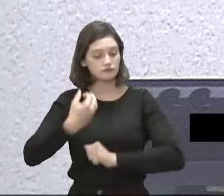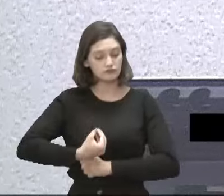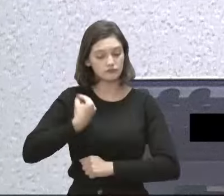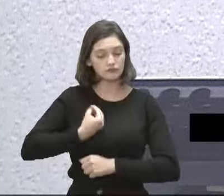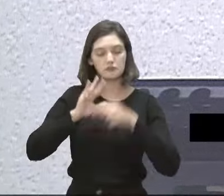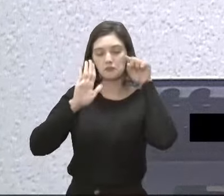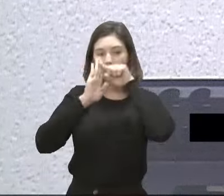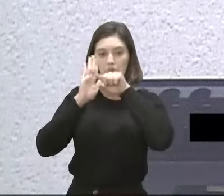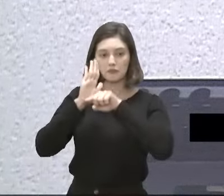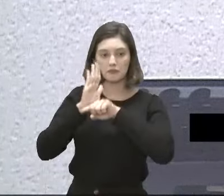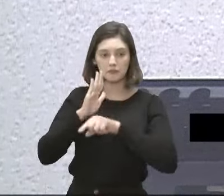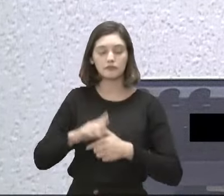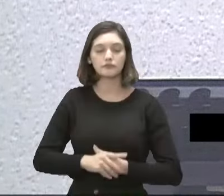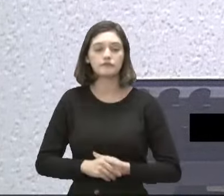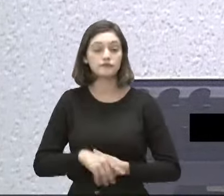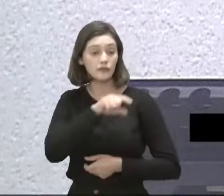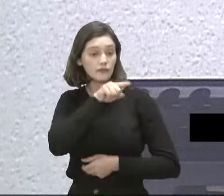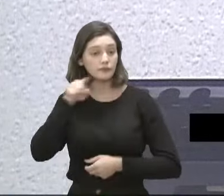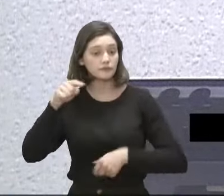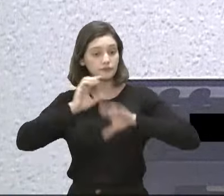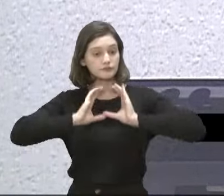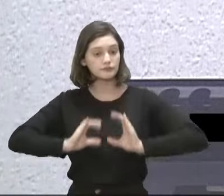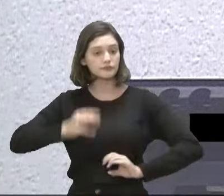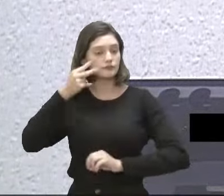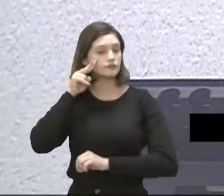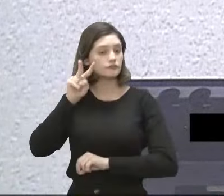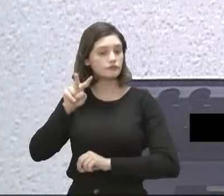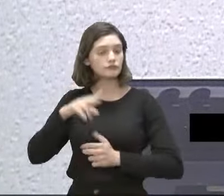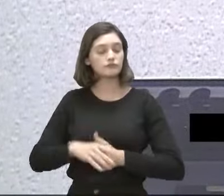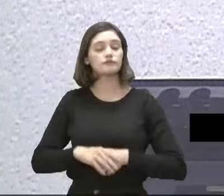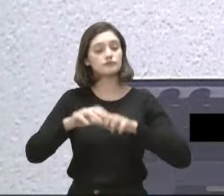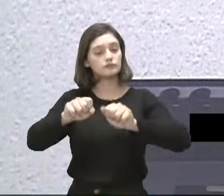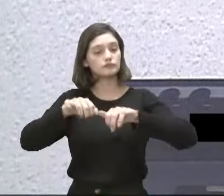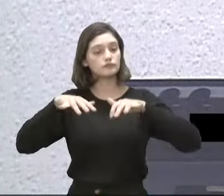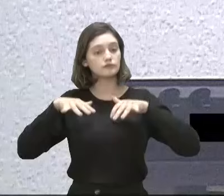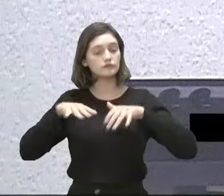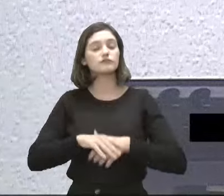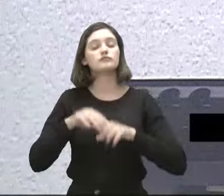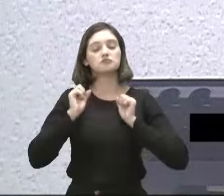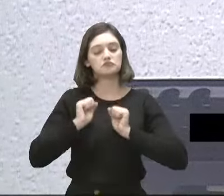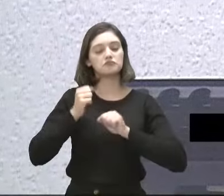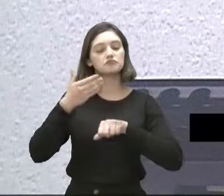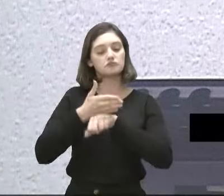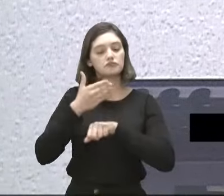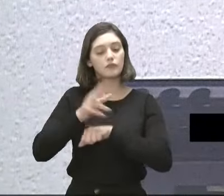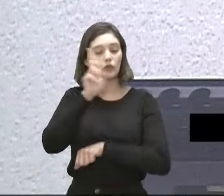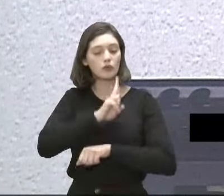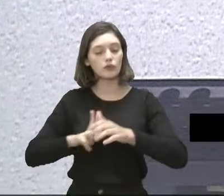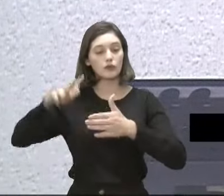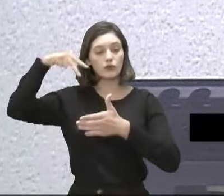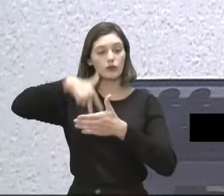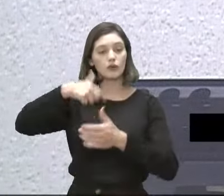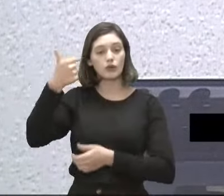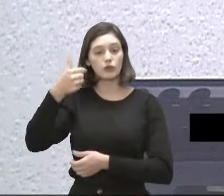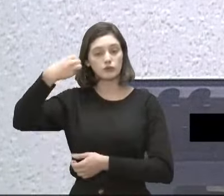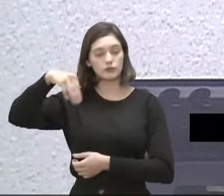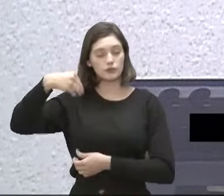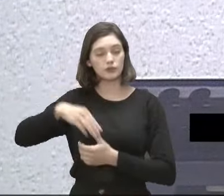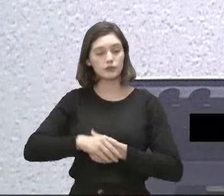seus questionamentos. Você, munícipe que nos acompanha na galeria do plenário, poderá participar usando a tribuna por até